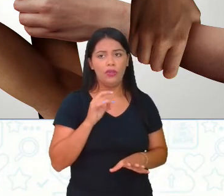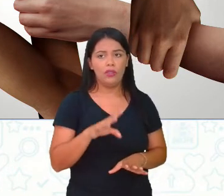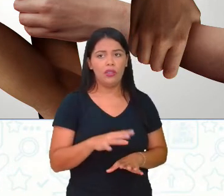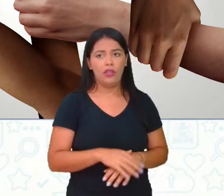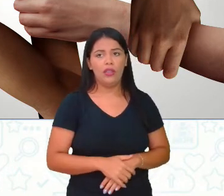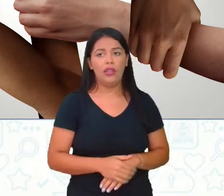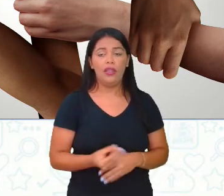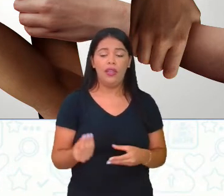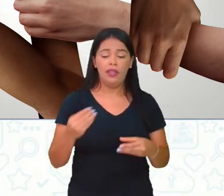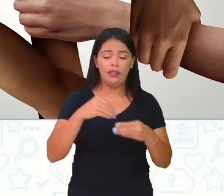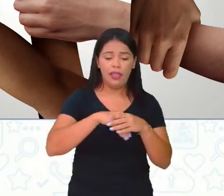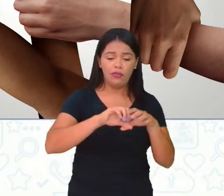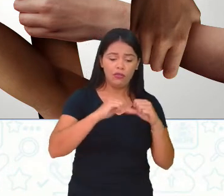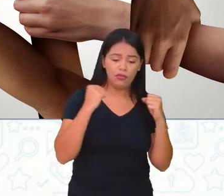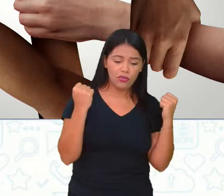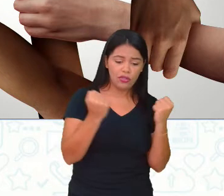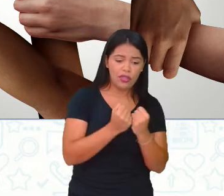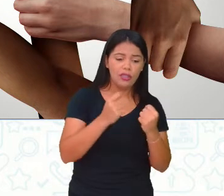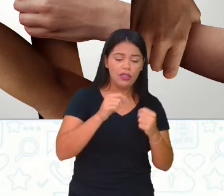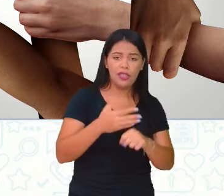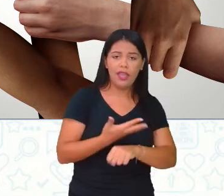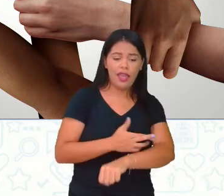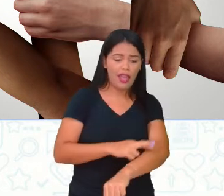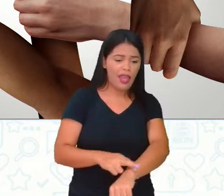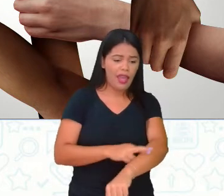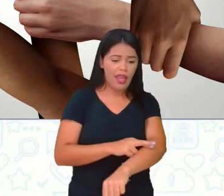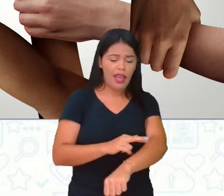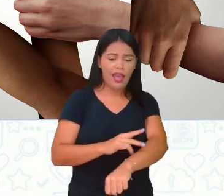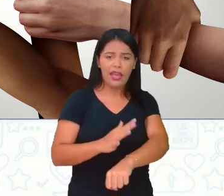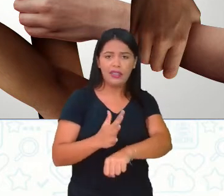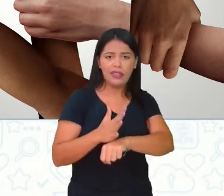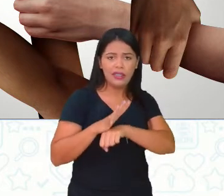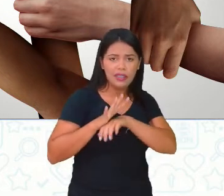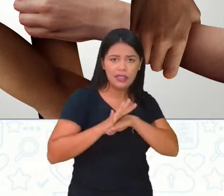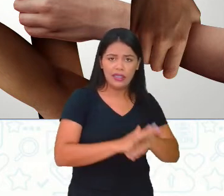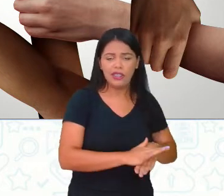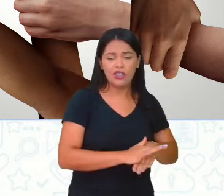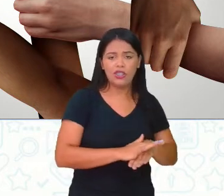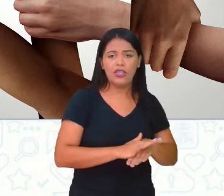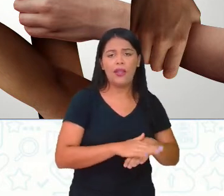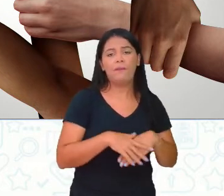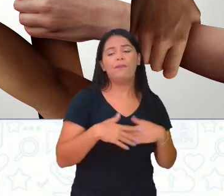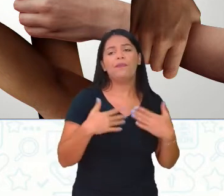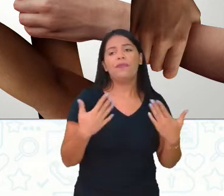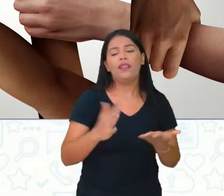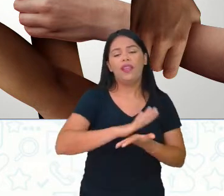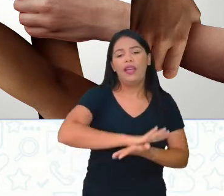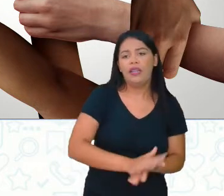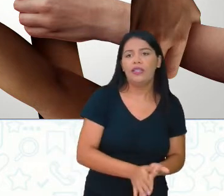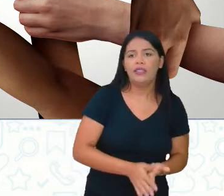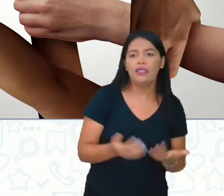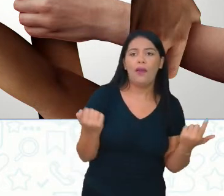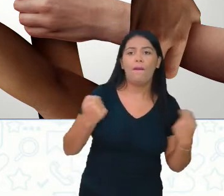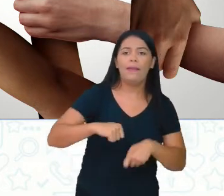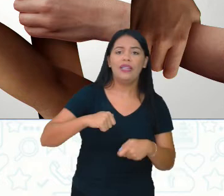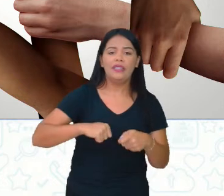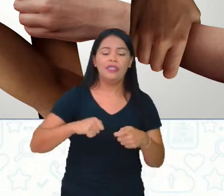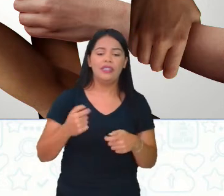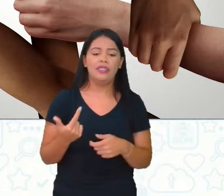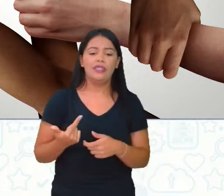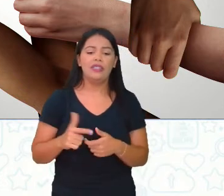Numa sociedade racista, não basta não ser racista. É necessário ser